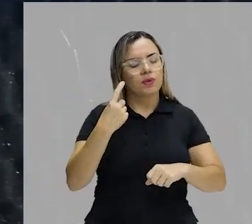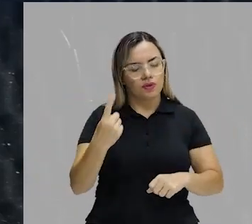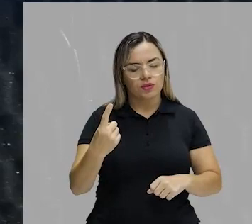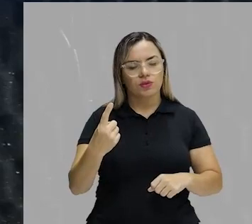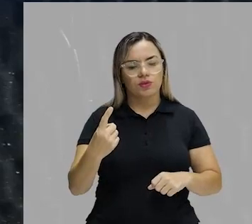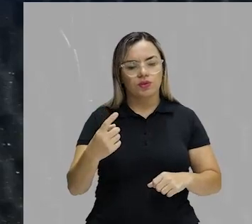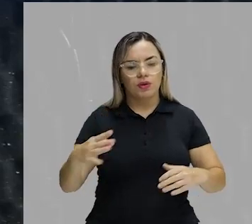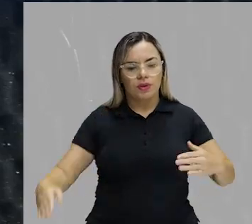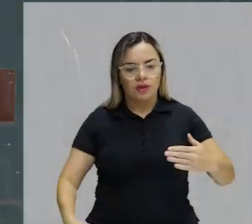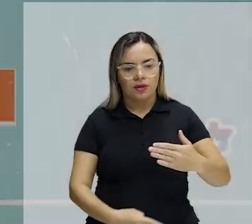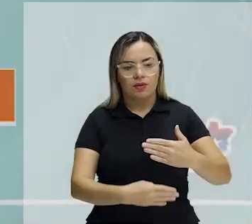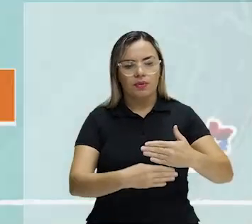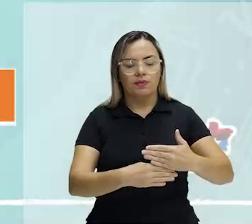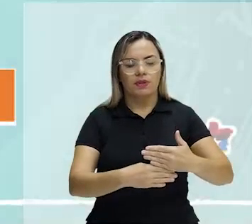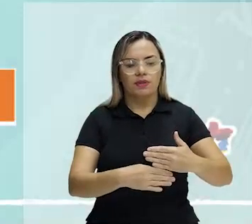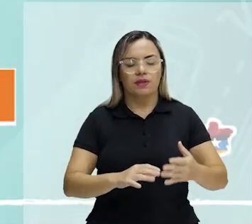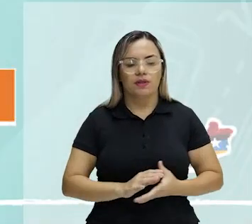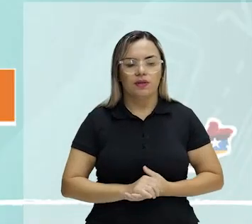dependendo do verbo.